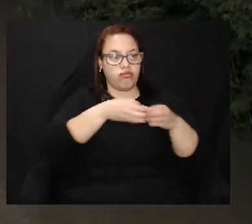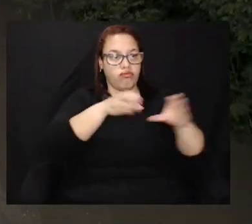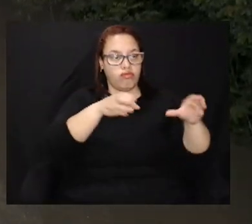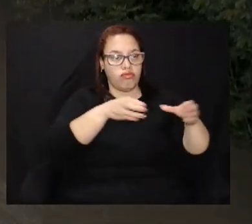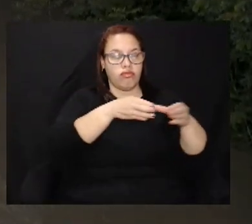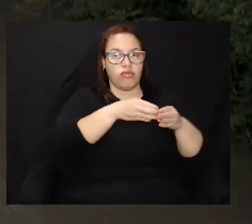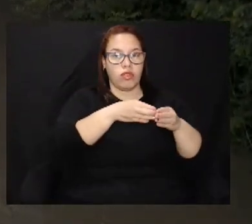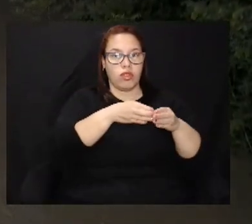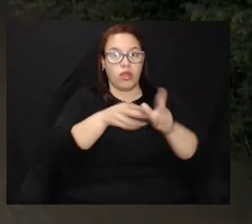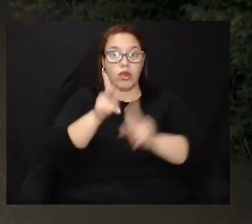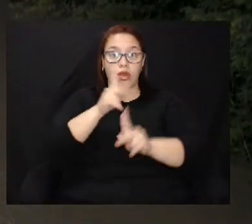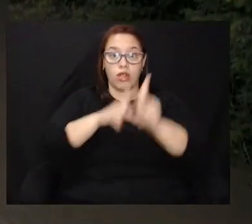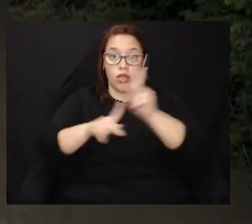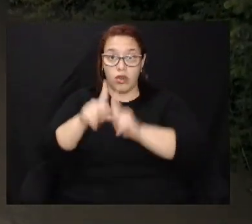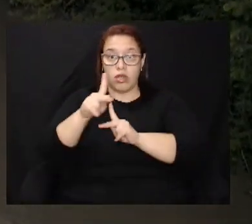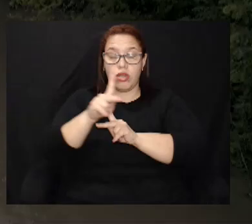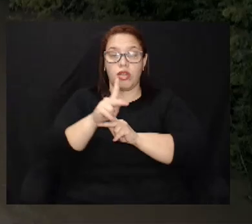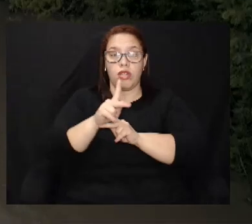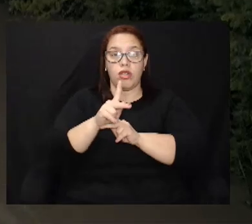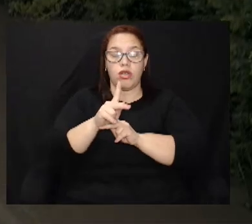da borracha,